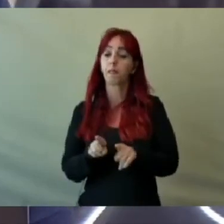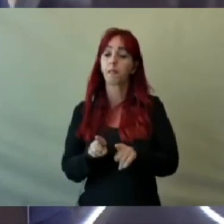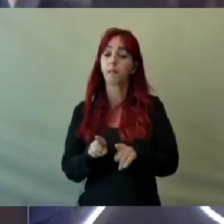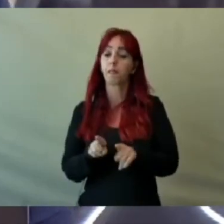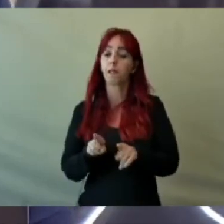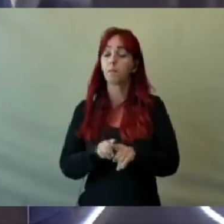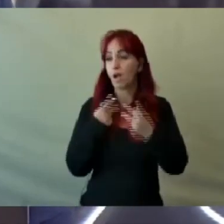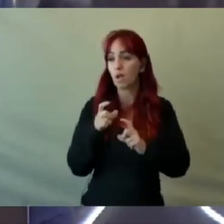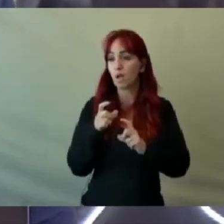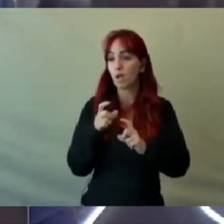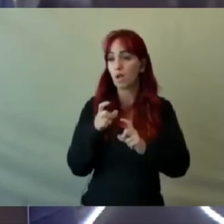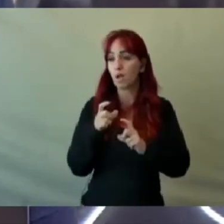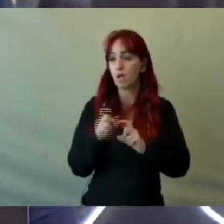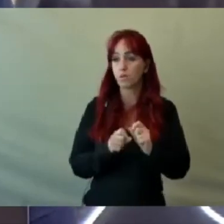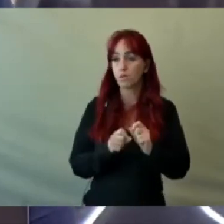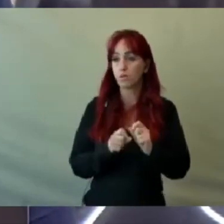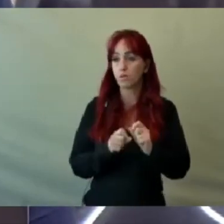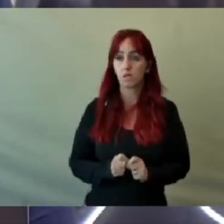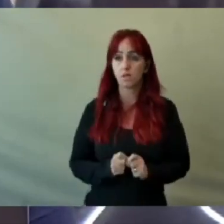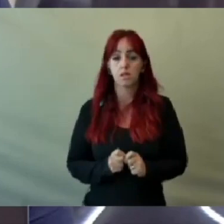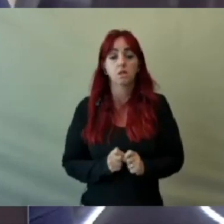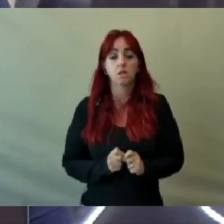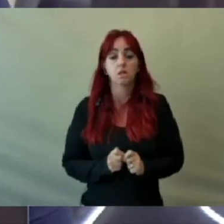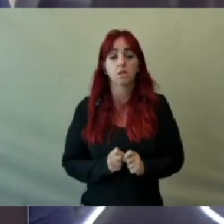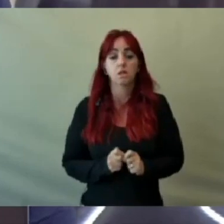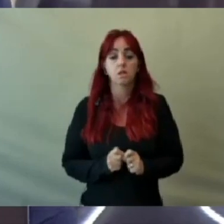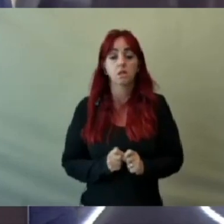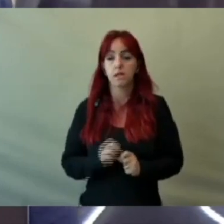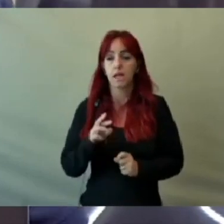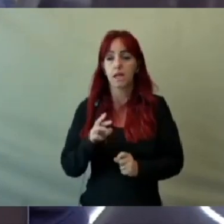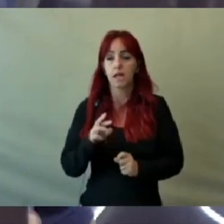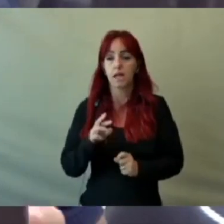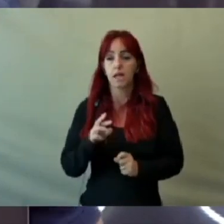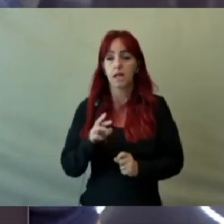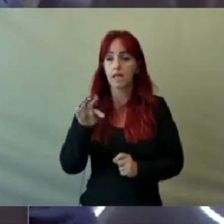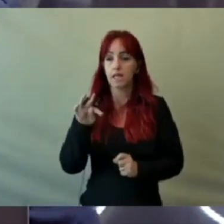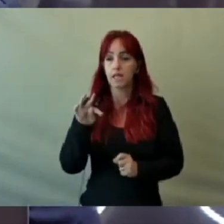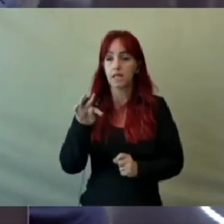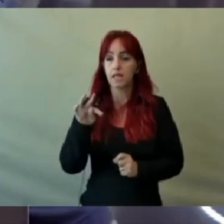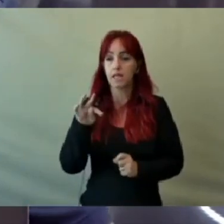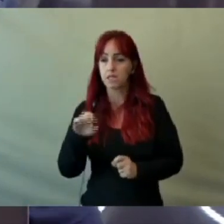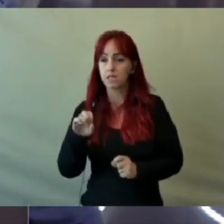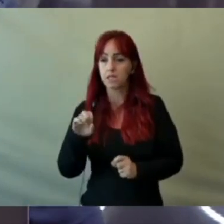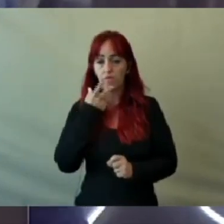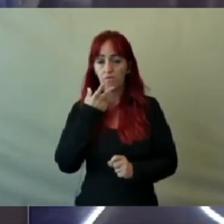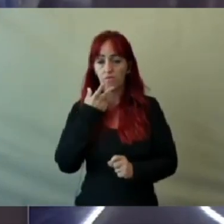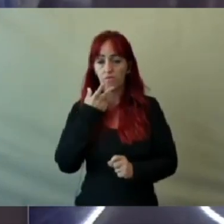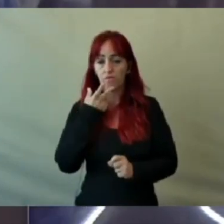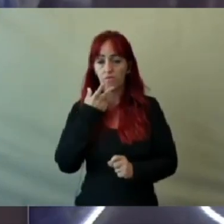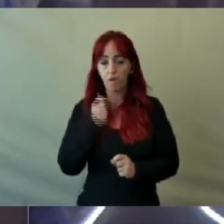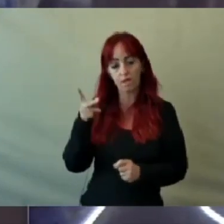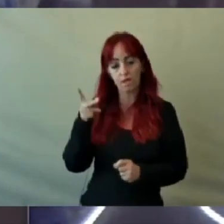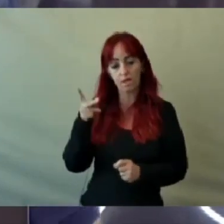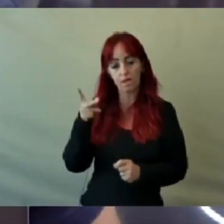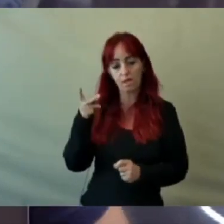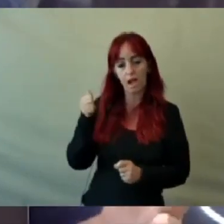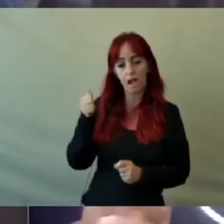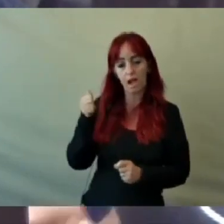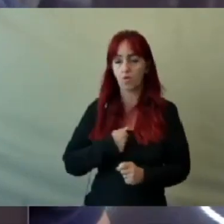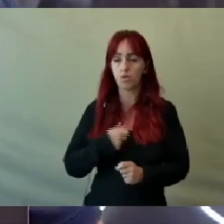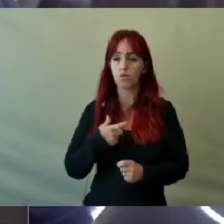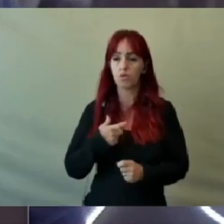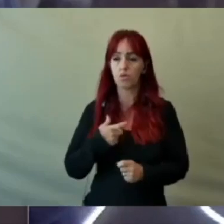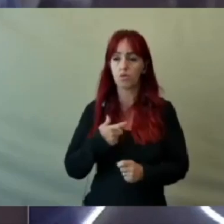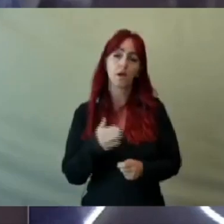citado aí pela Carla eu passei aqui já no primeiro turno se Deus quiser vamos aprovar no segundo turno também